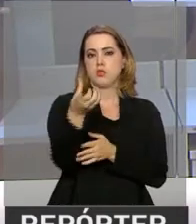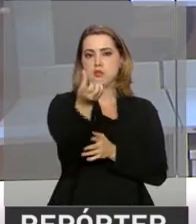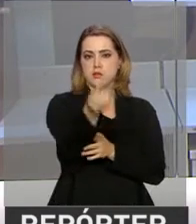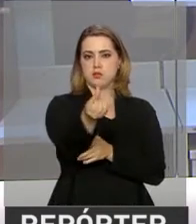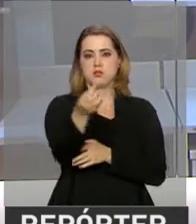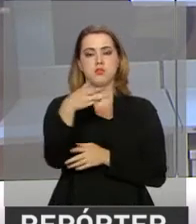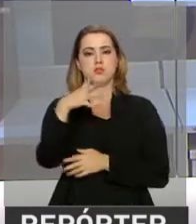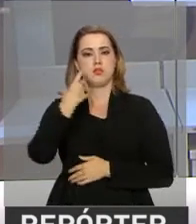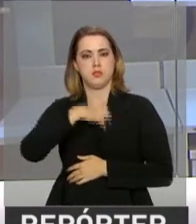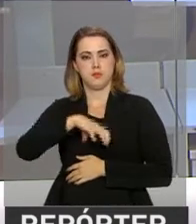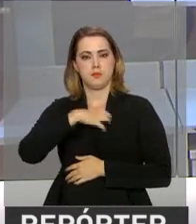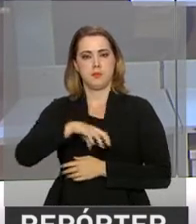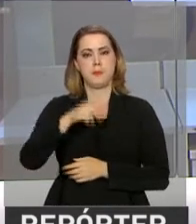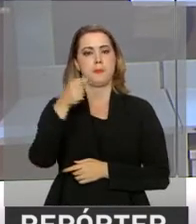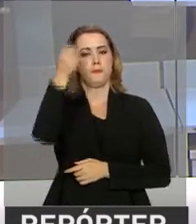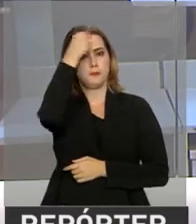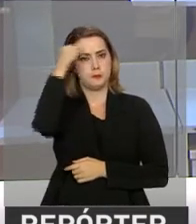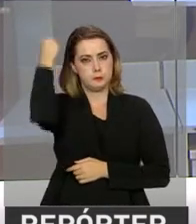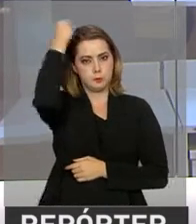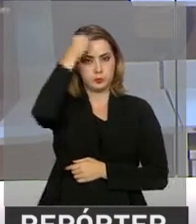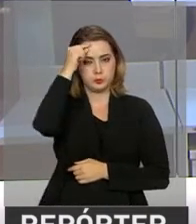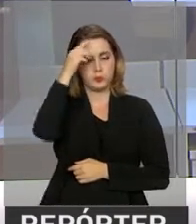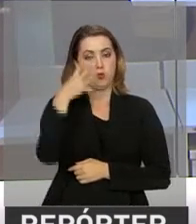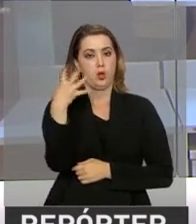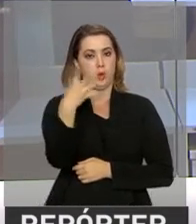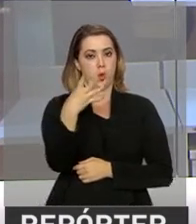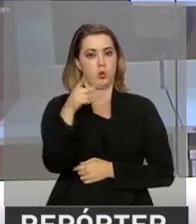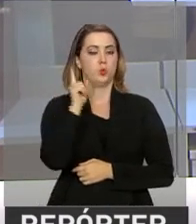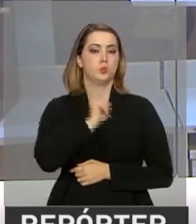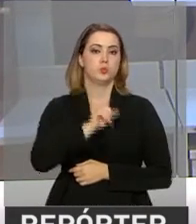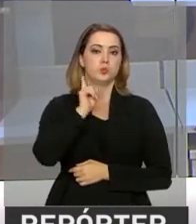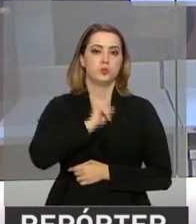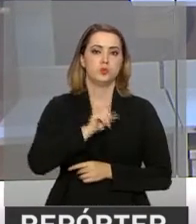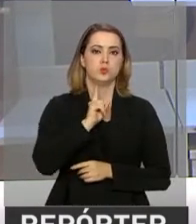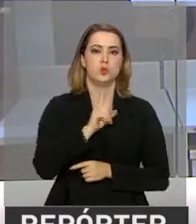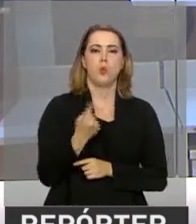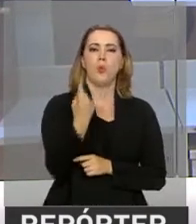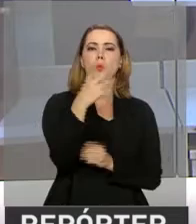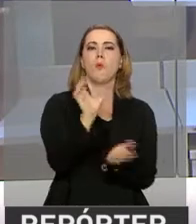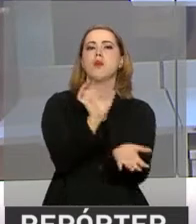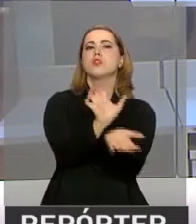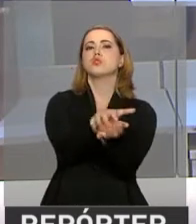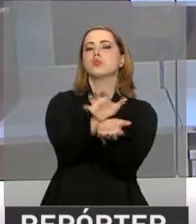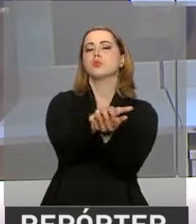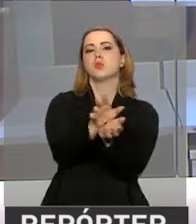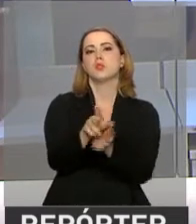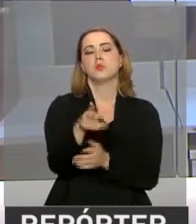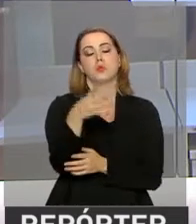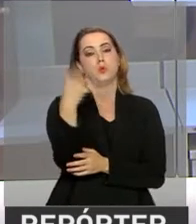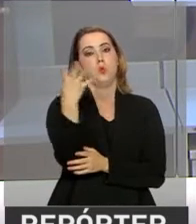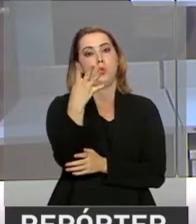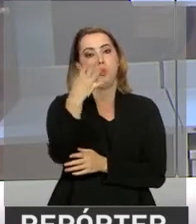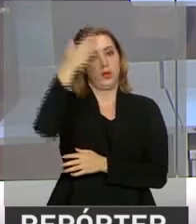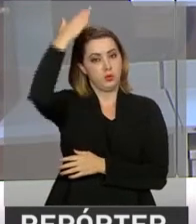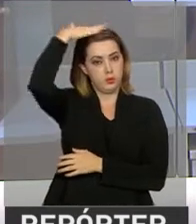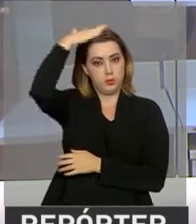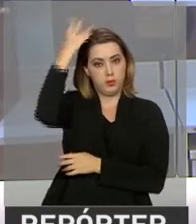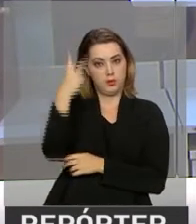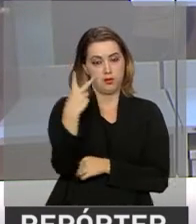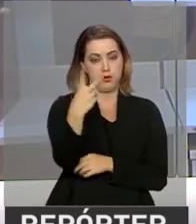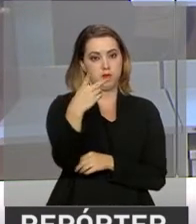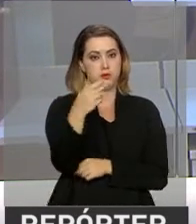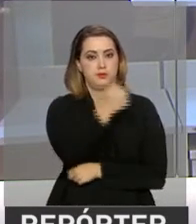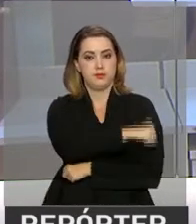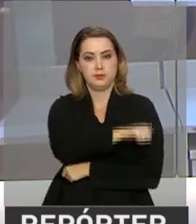faculdades, da Bahia, uma do Espírito Santo, 4 de Minas Gerais, uma de Pernambuco, 4 do Paraná, 2 no